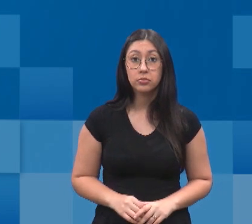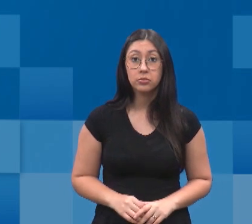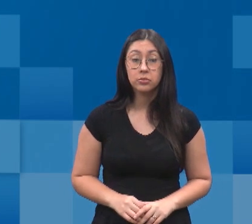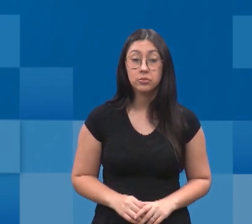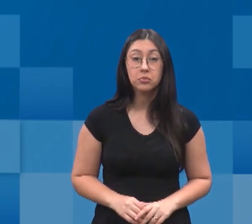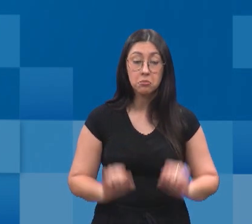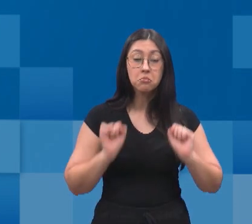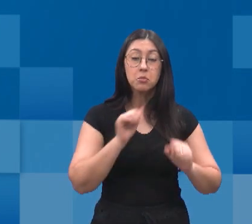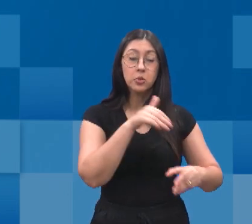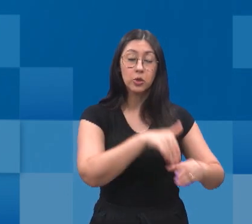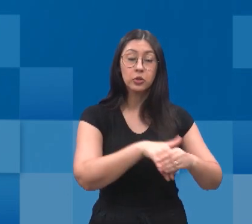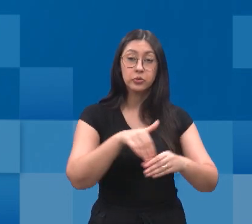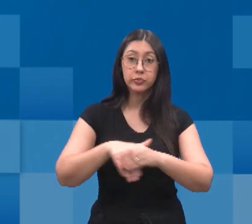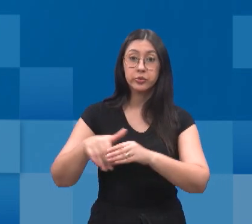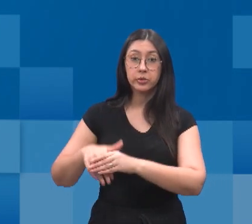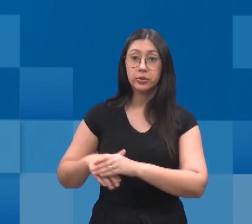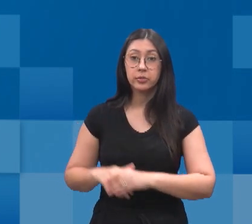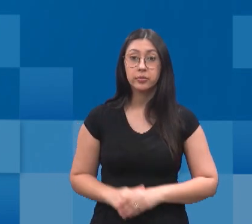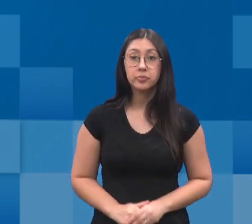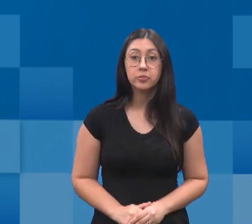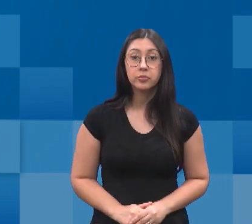Aberta a votação.